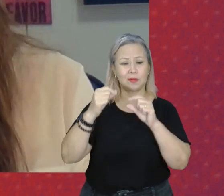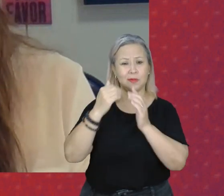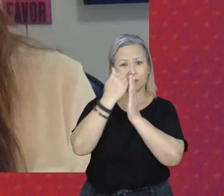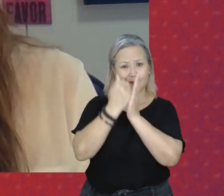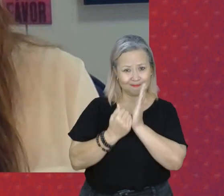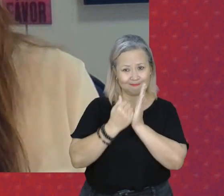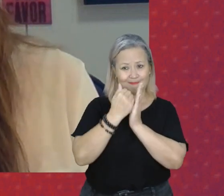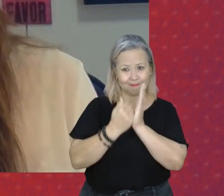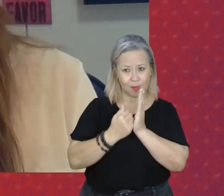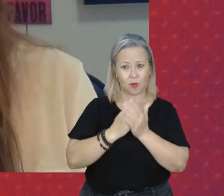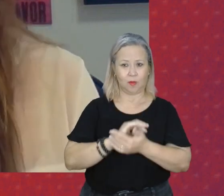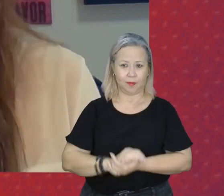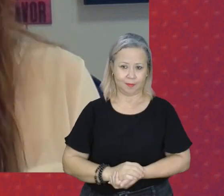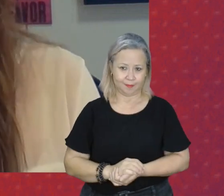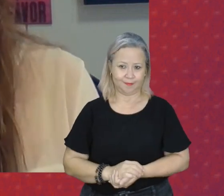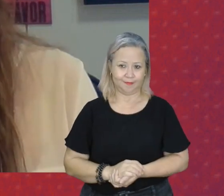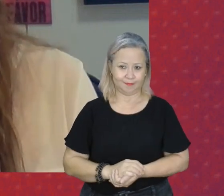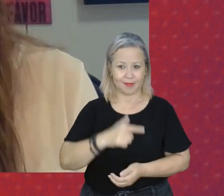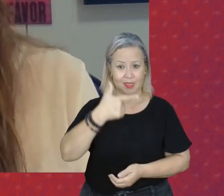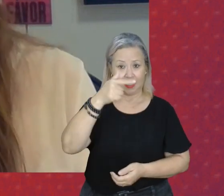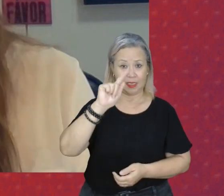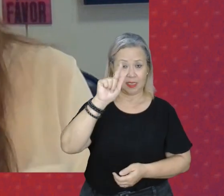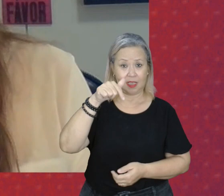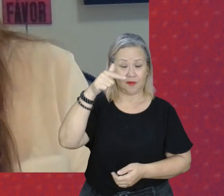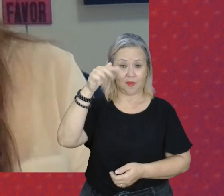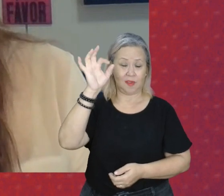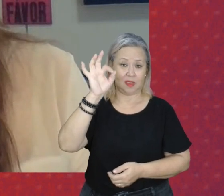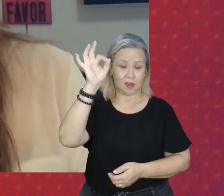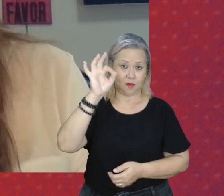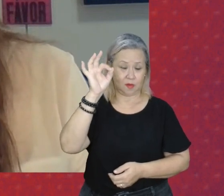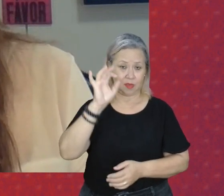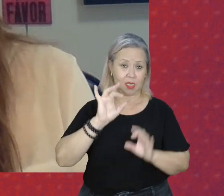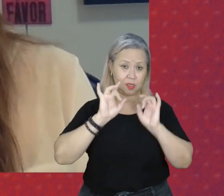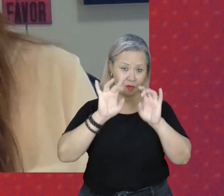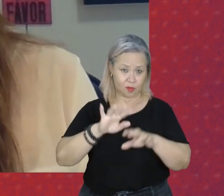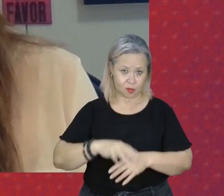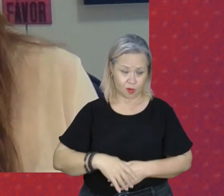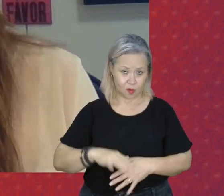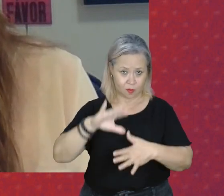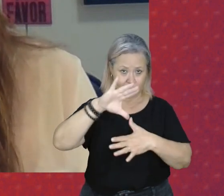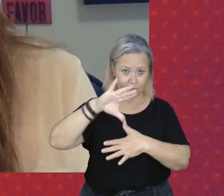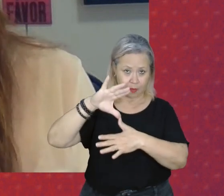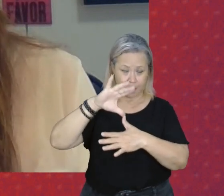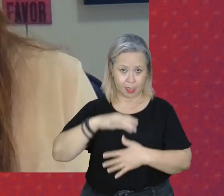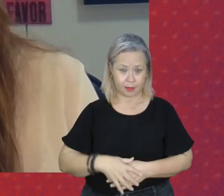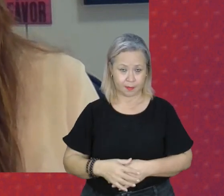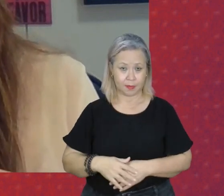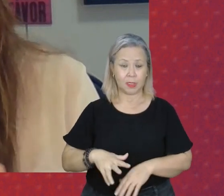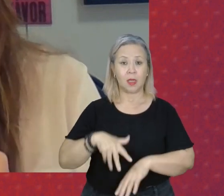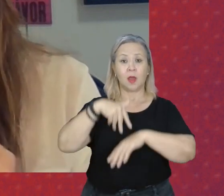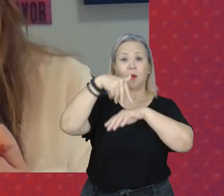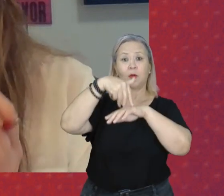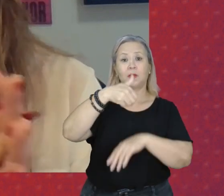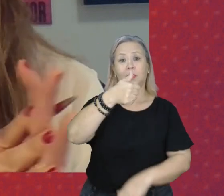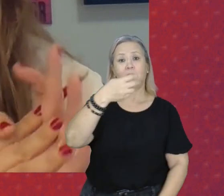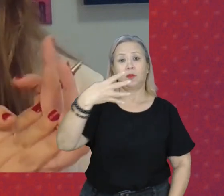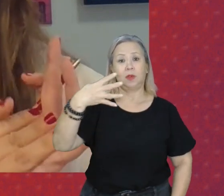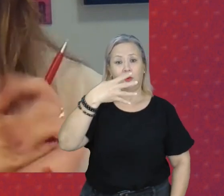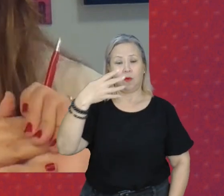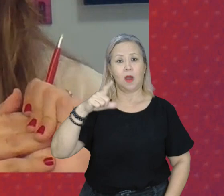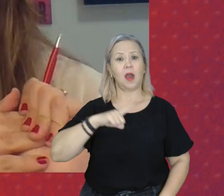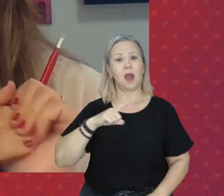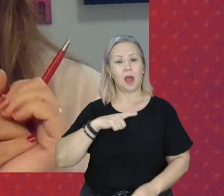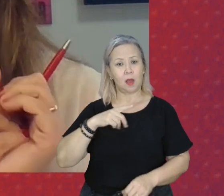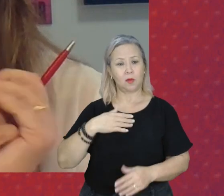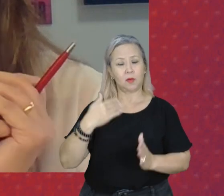baixo, né? A gente agora vai para 17,7%. A gente está na posição 144. Existe um ranking